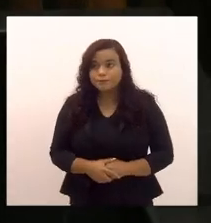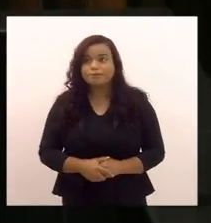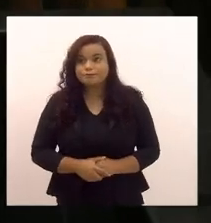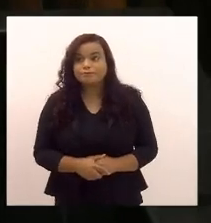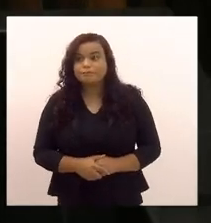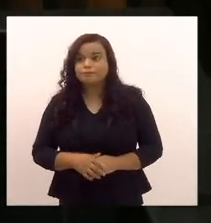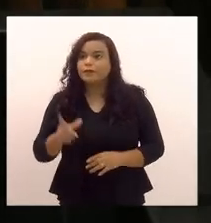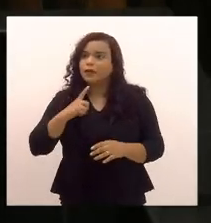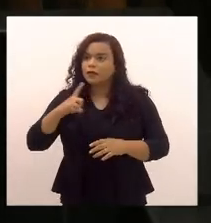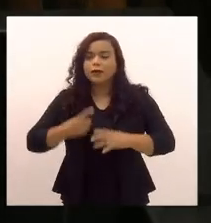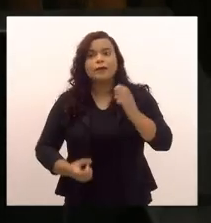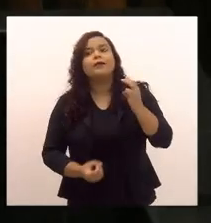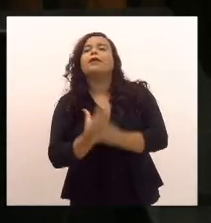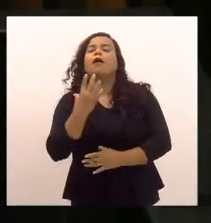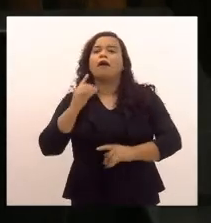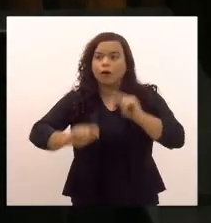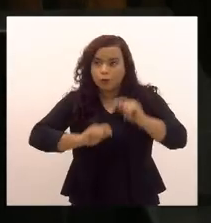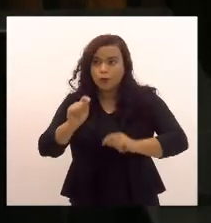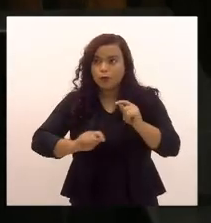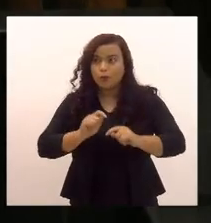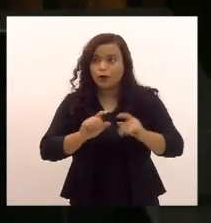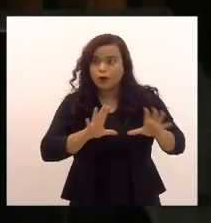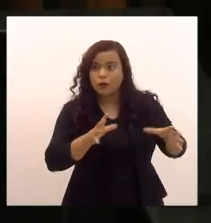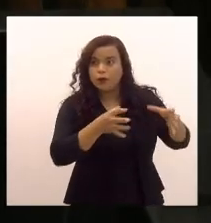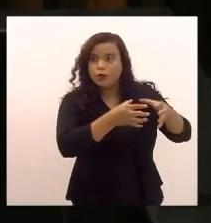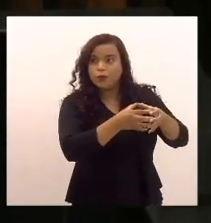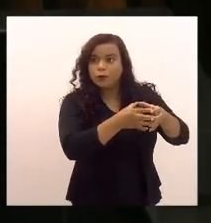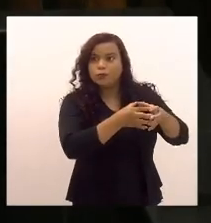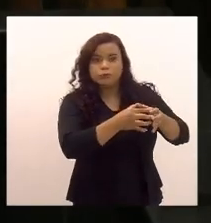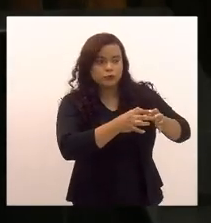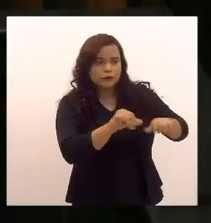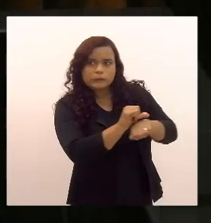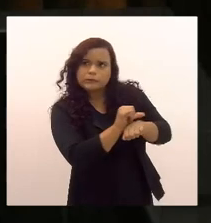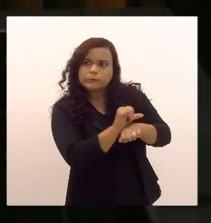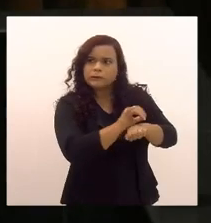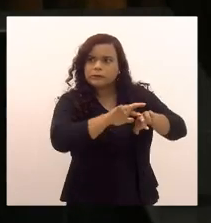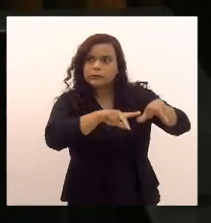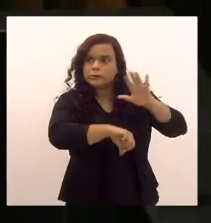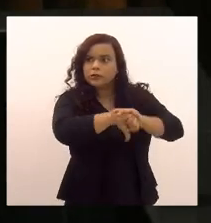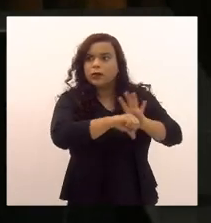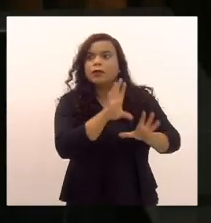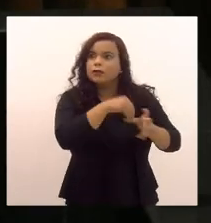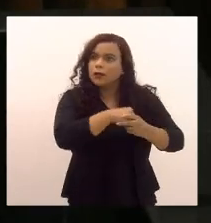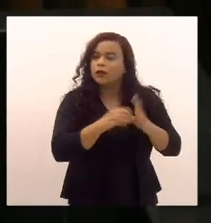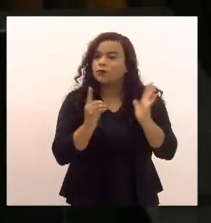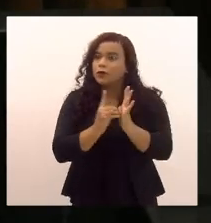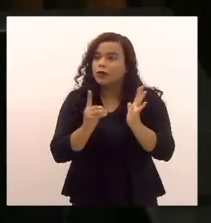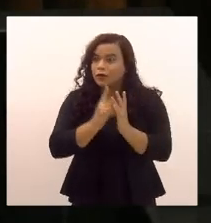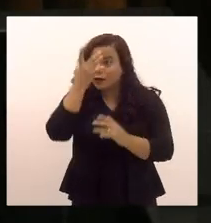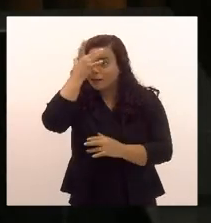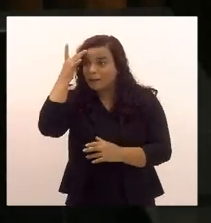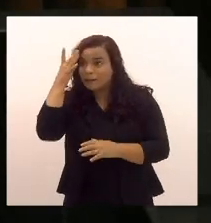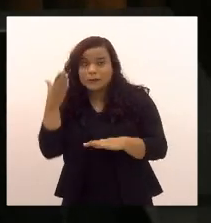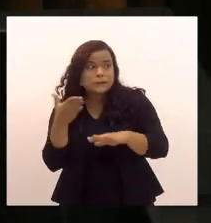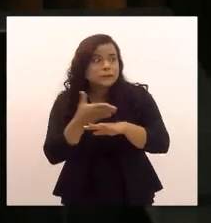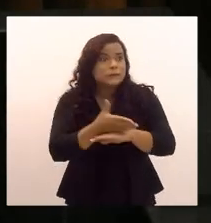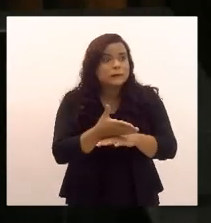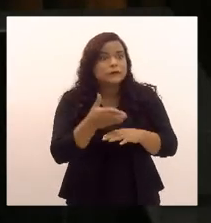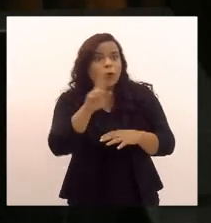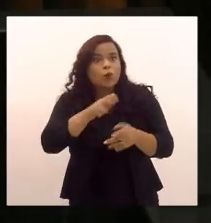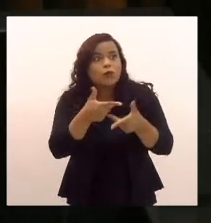está se criando uma quadrilha dentro do Detran e causando dificuldade para o usuário